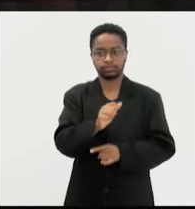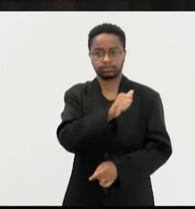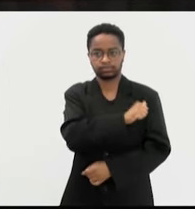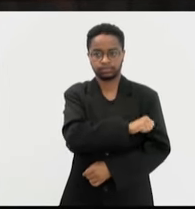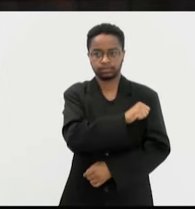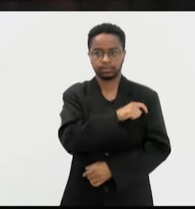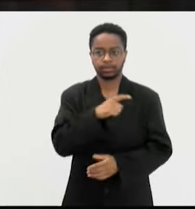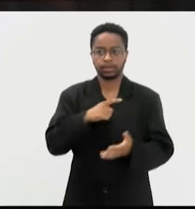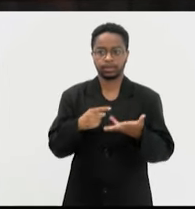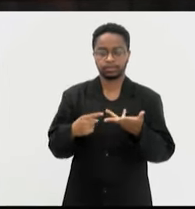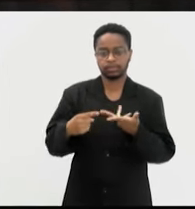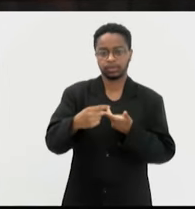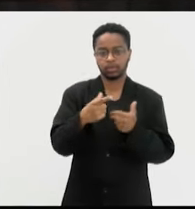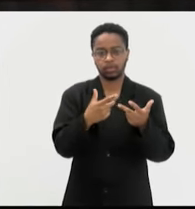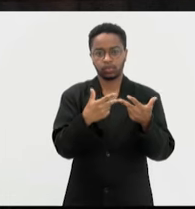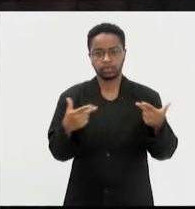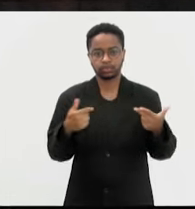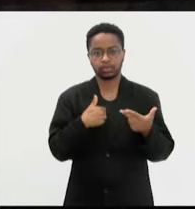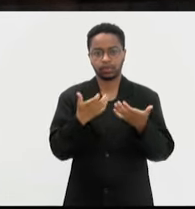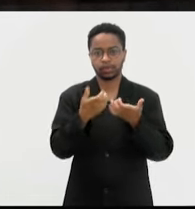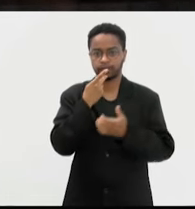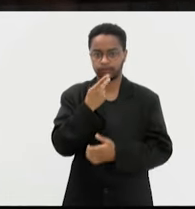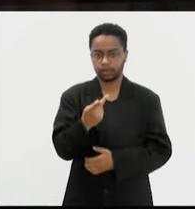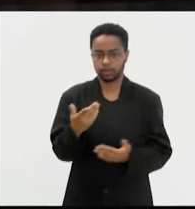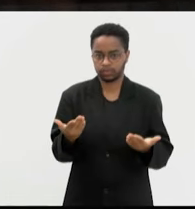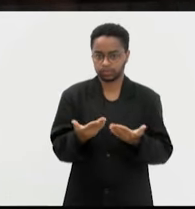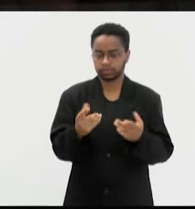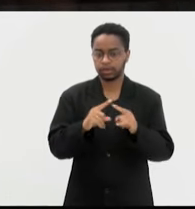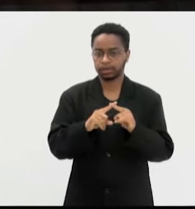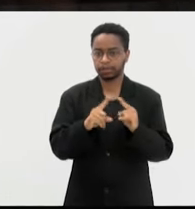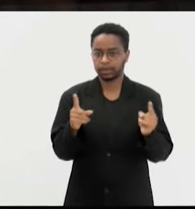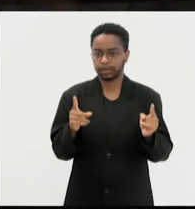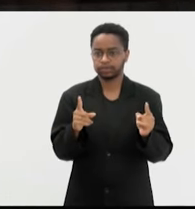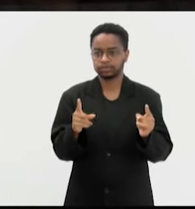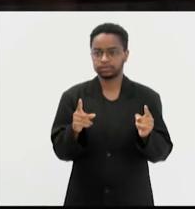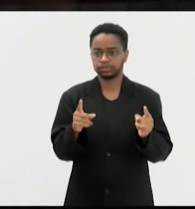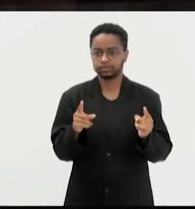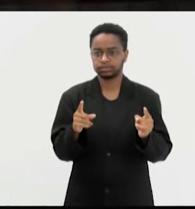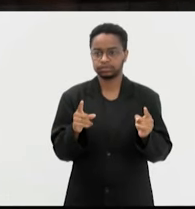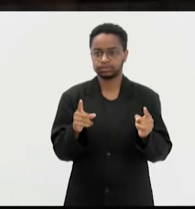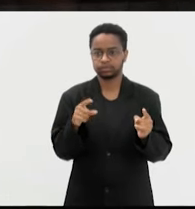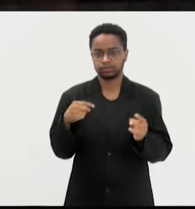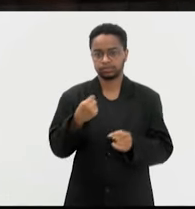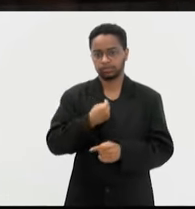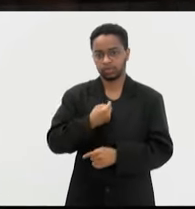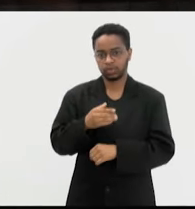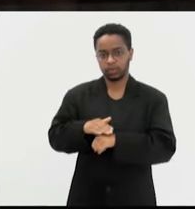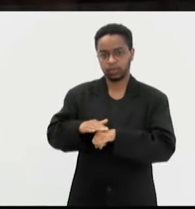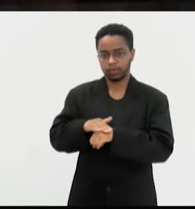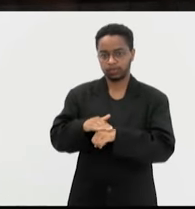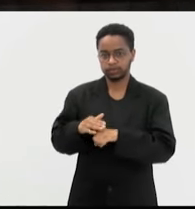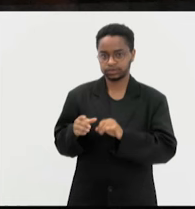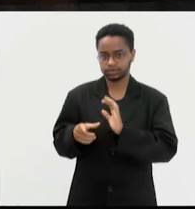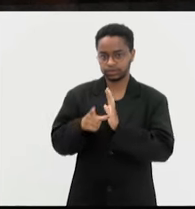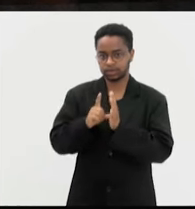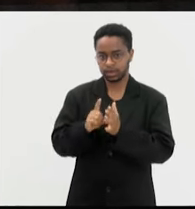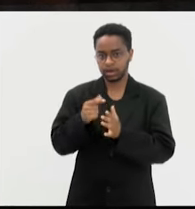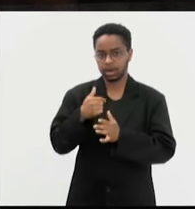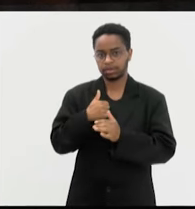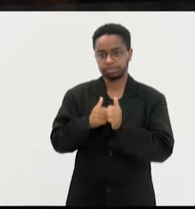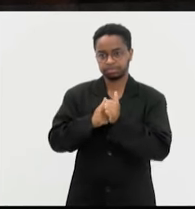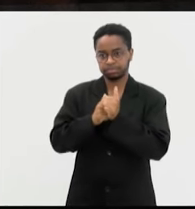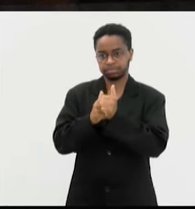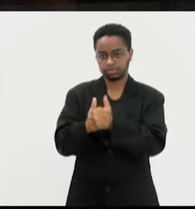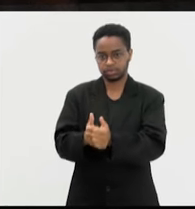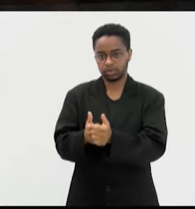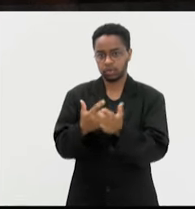tenho uma série de coisas para falar aqui Presidente mas eu vou né Nós estarmos conversando e eu vou pegar essa linha